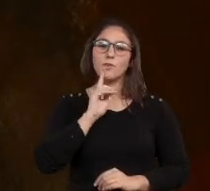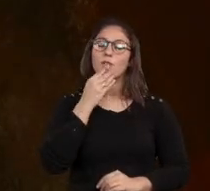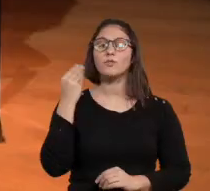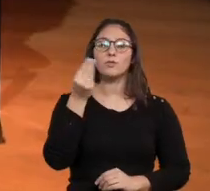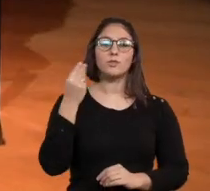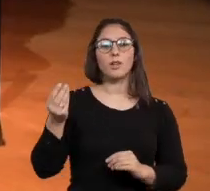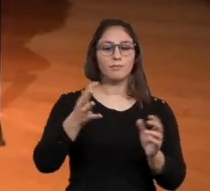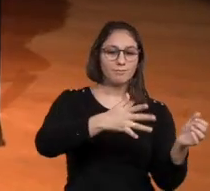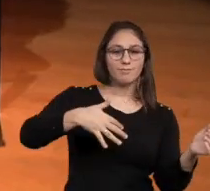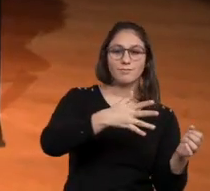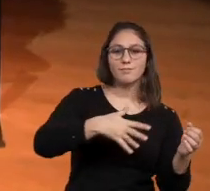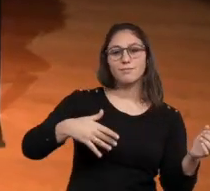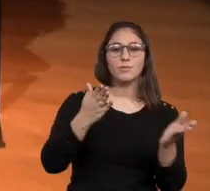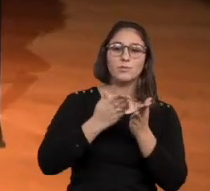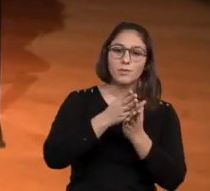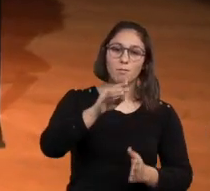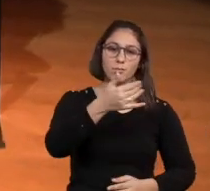Coimbra.